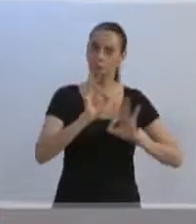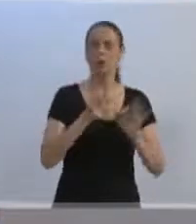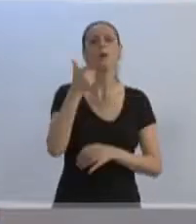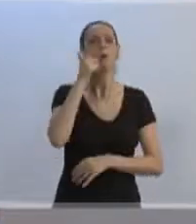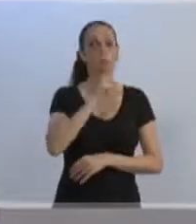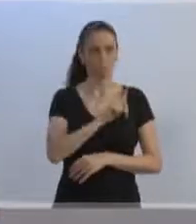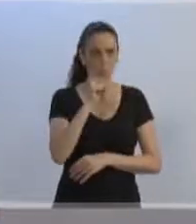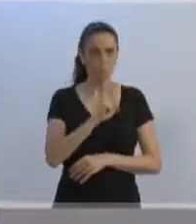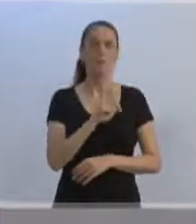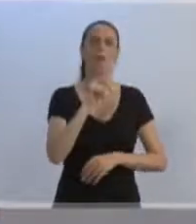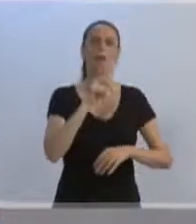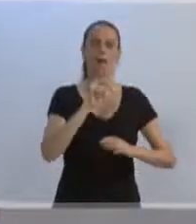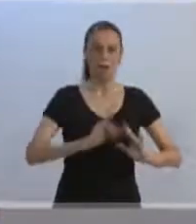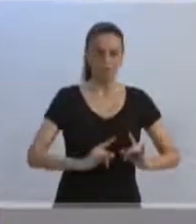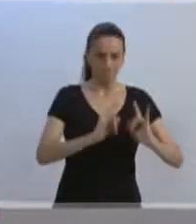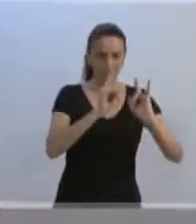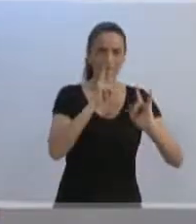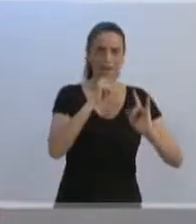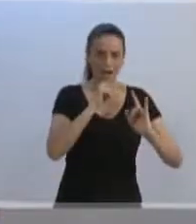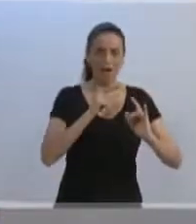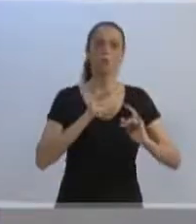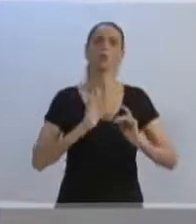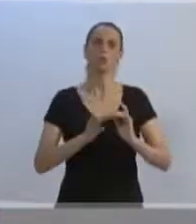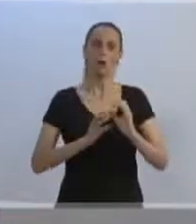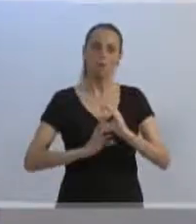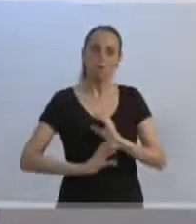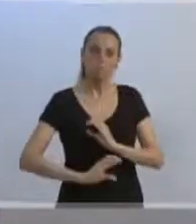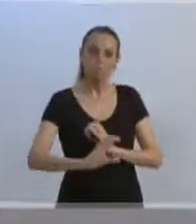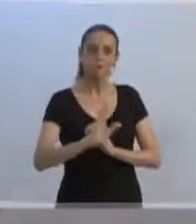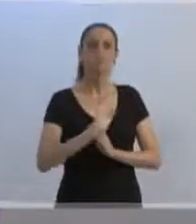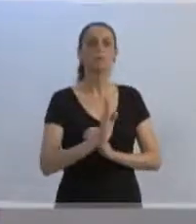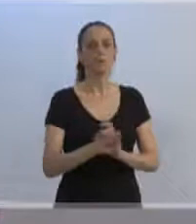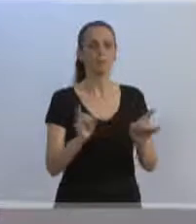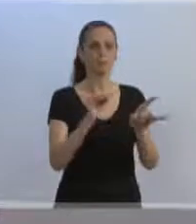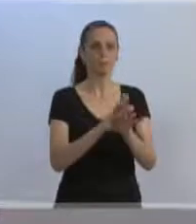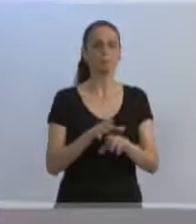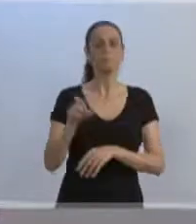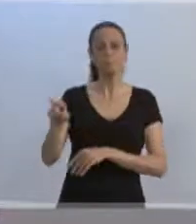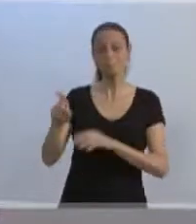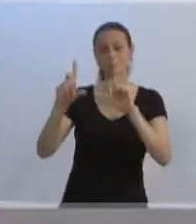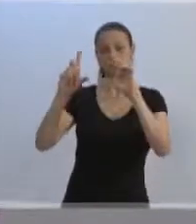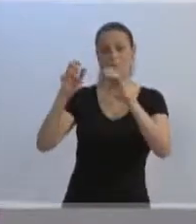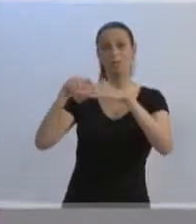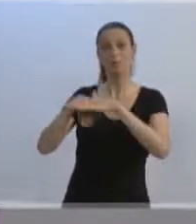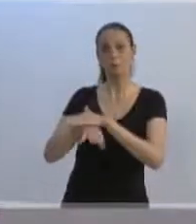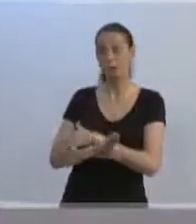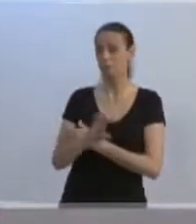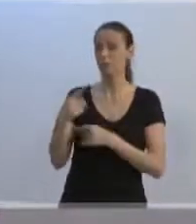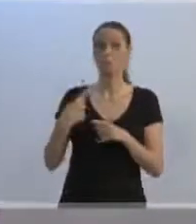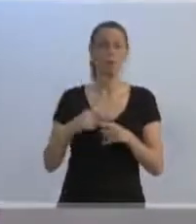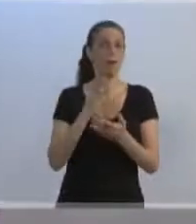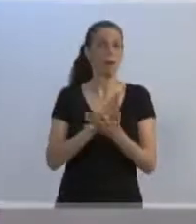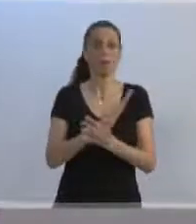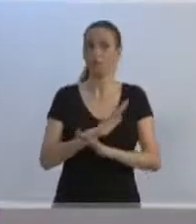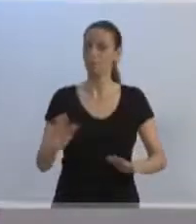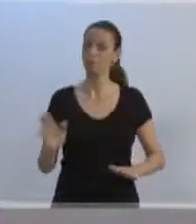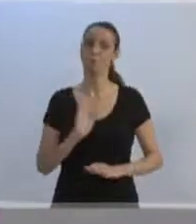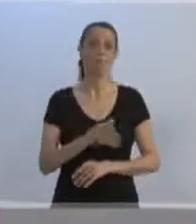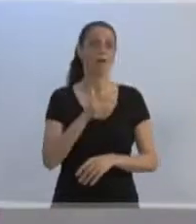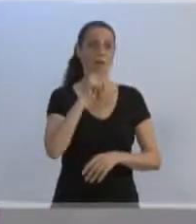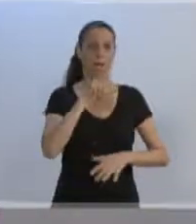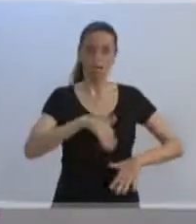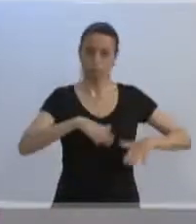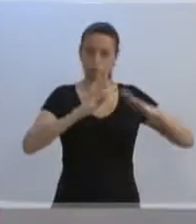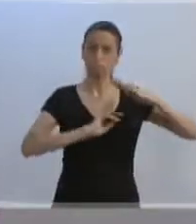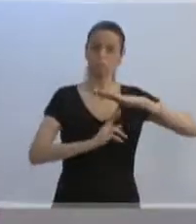fazer a aquela população então essa foto vai ficar com o histórico do município não vai ter mais pelo menos essa água